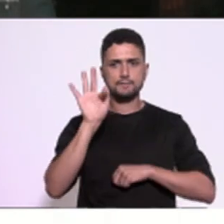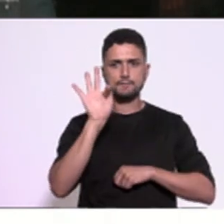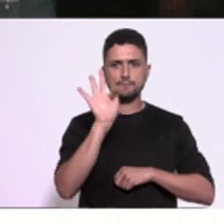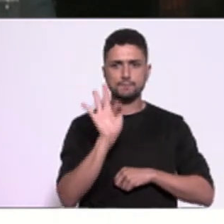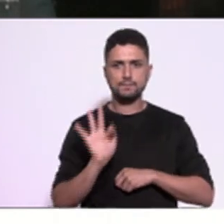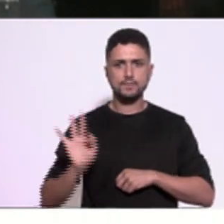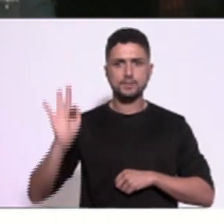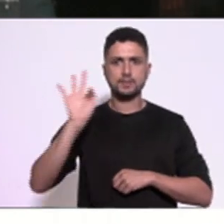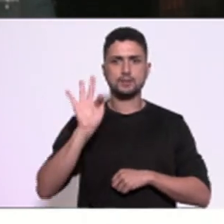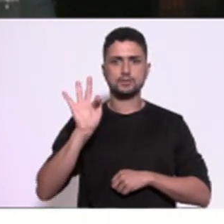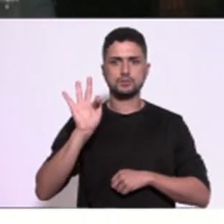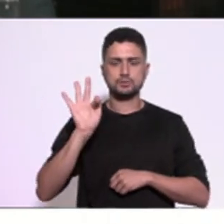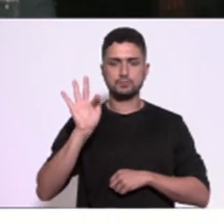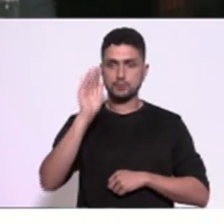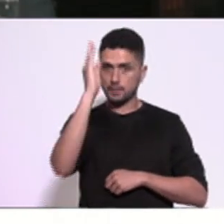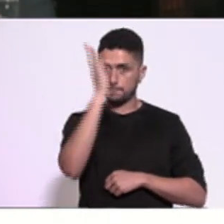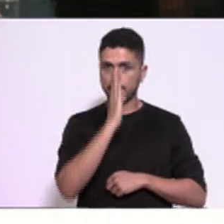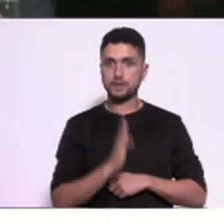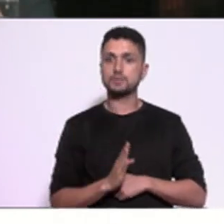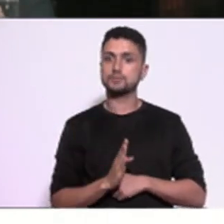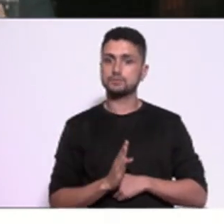Federativa do Brasil.